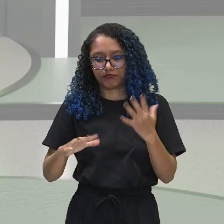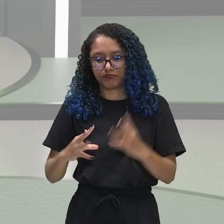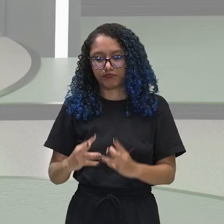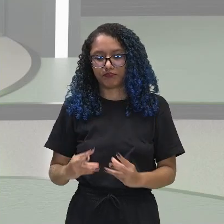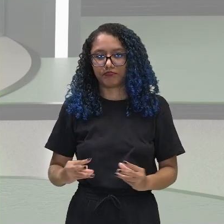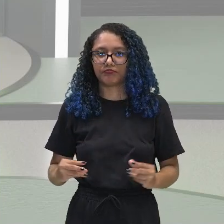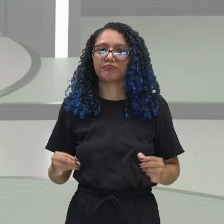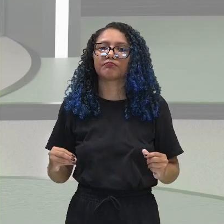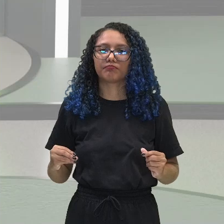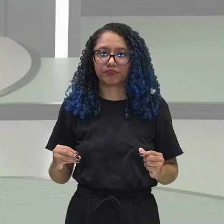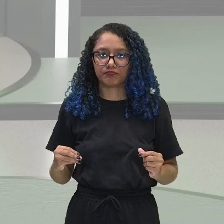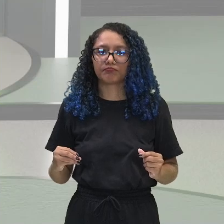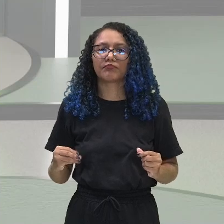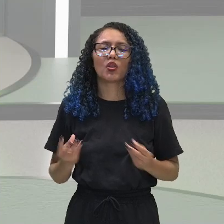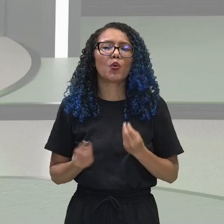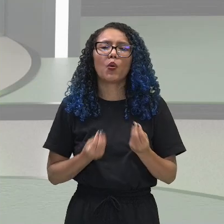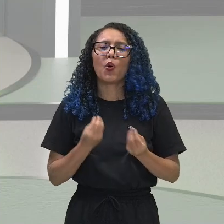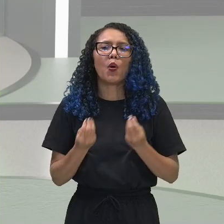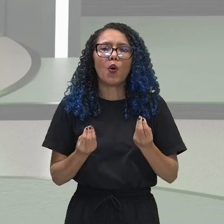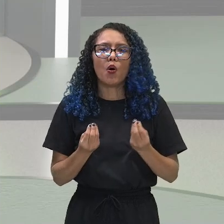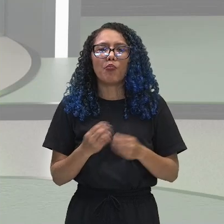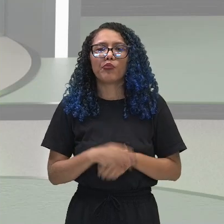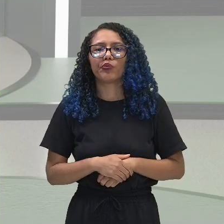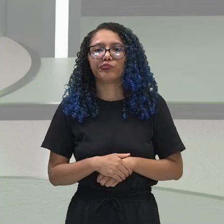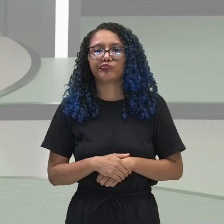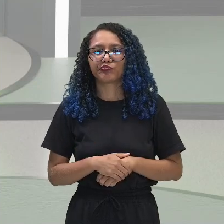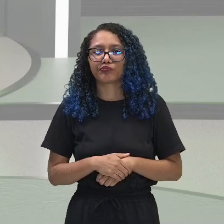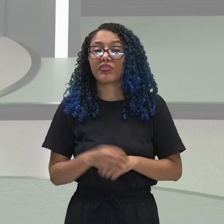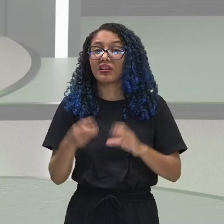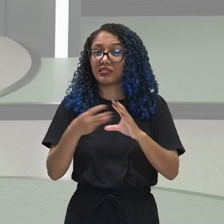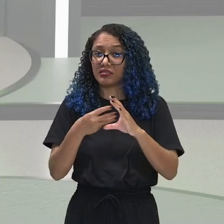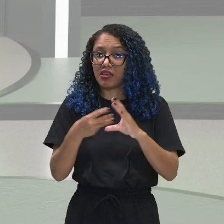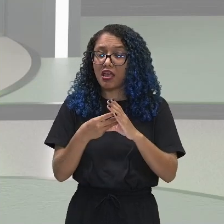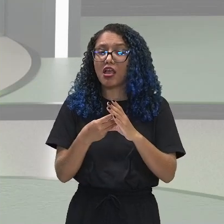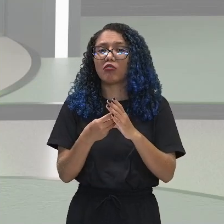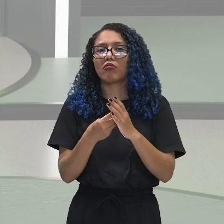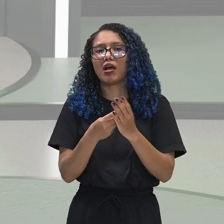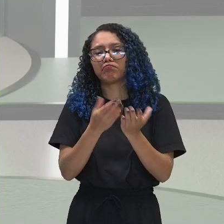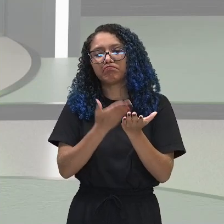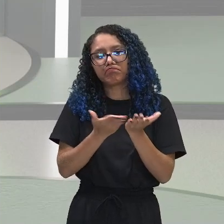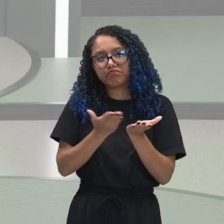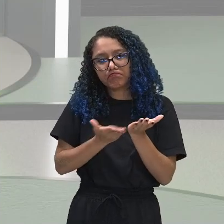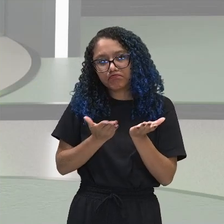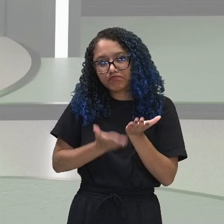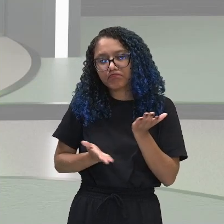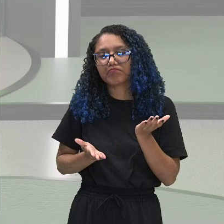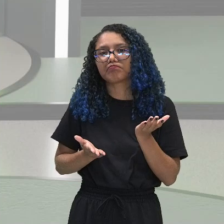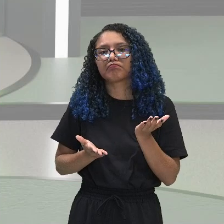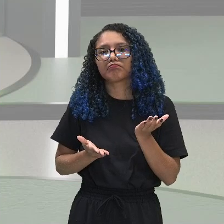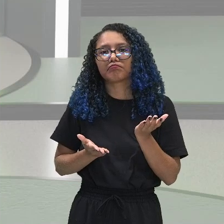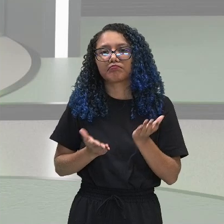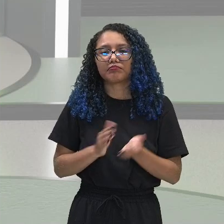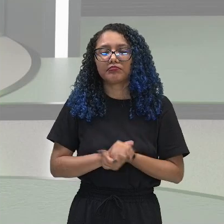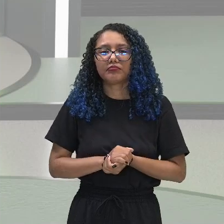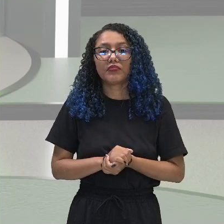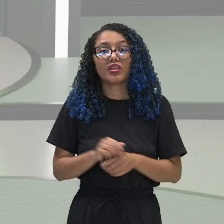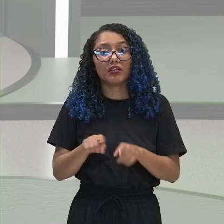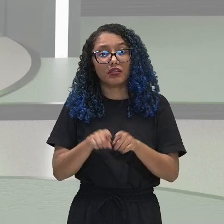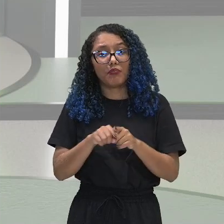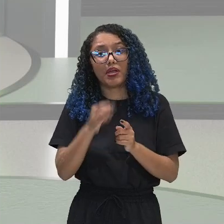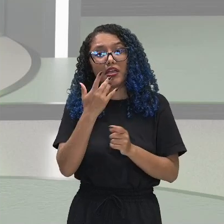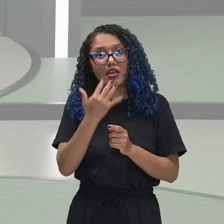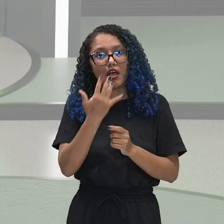envelhecimento ocorre a perda de tecido, a perda de células e, consequentemente, a perda dos